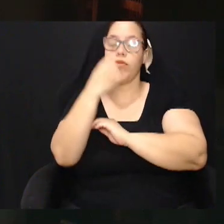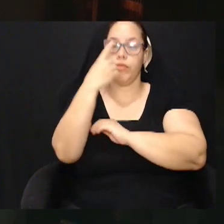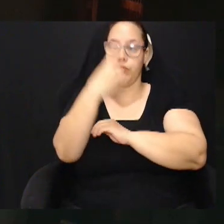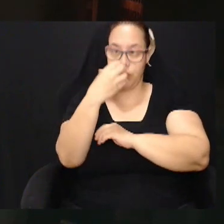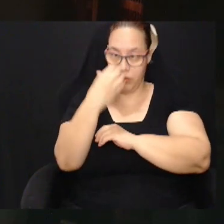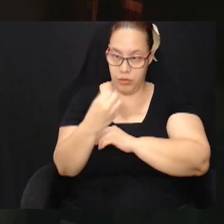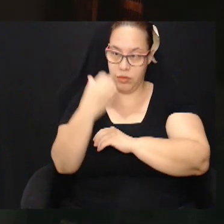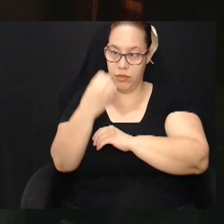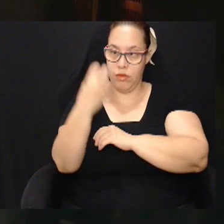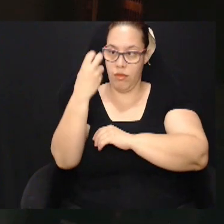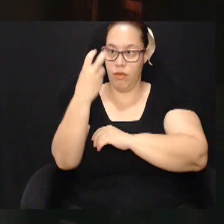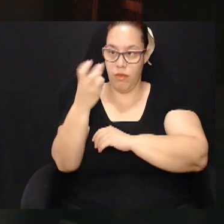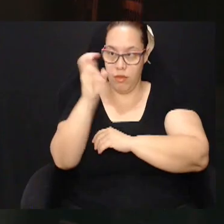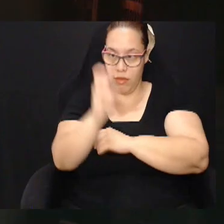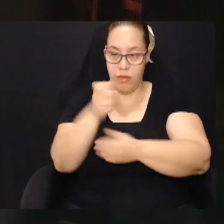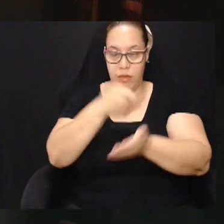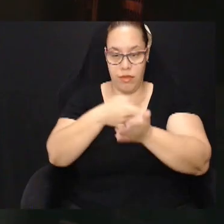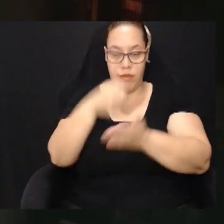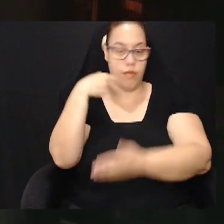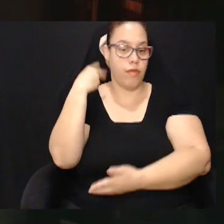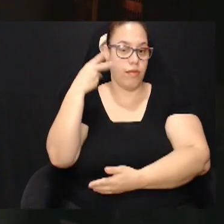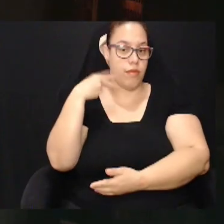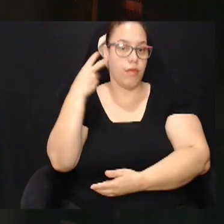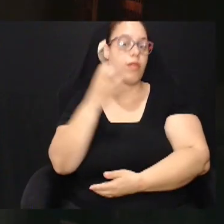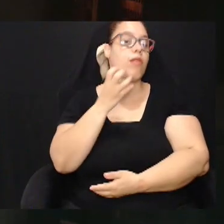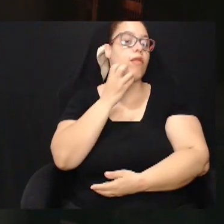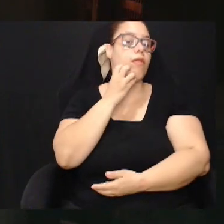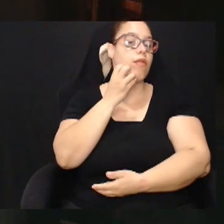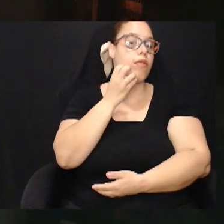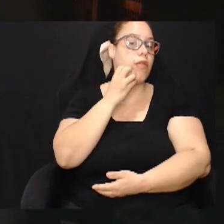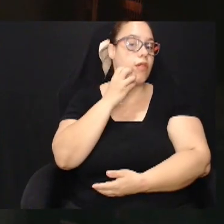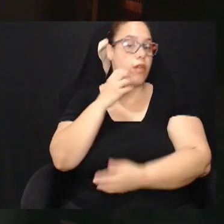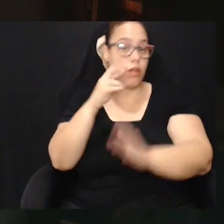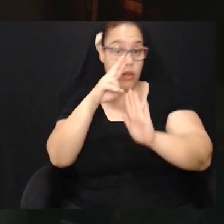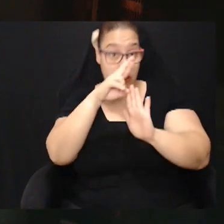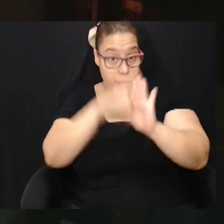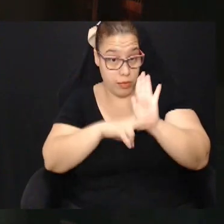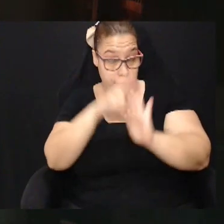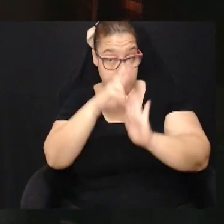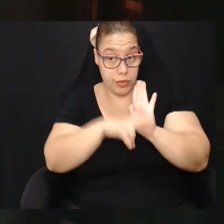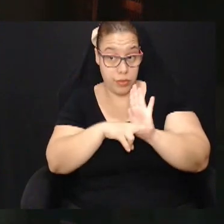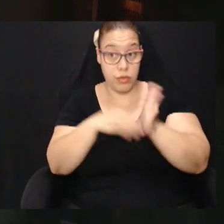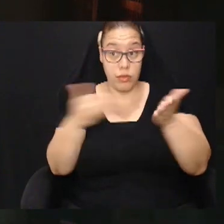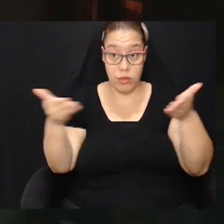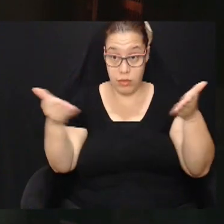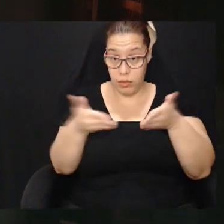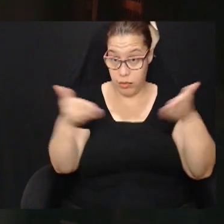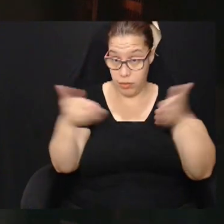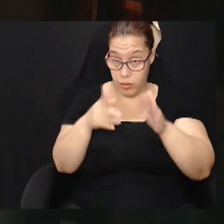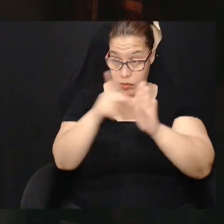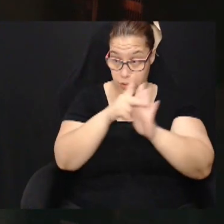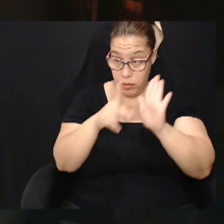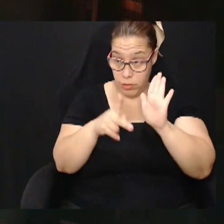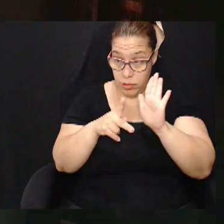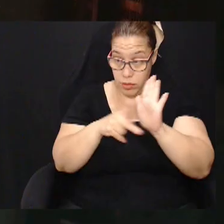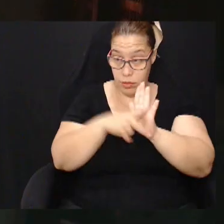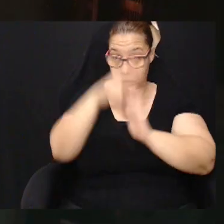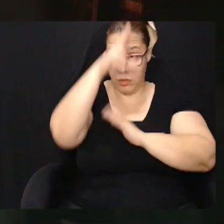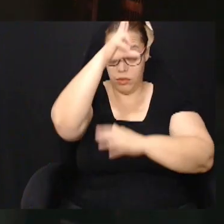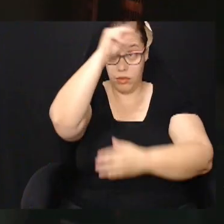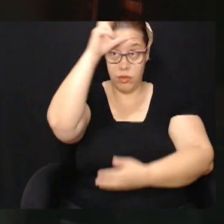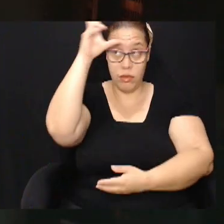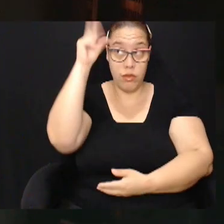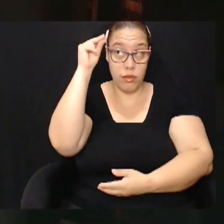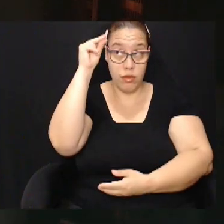16.865, de autoria do vereador Igor Diego. A norma estabelece, gente, que a partir de agora a Prefeitura deve priorizar a